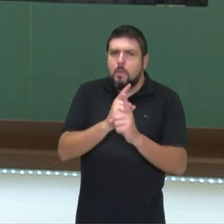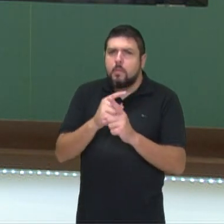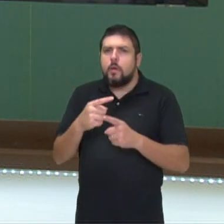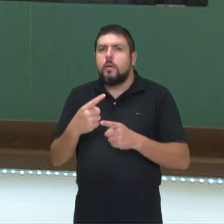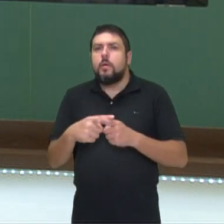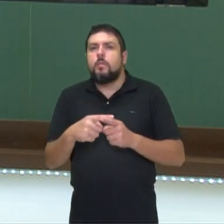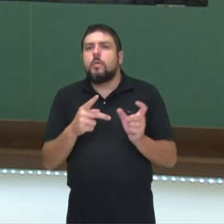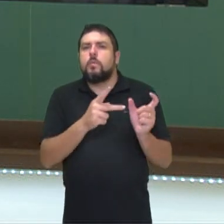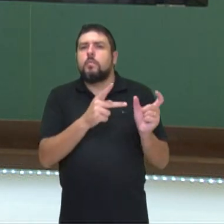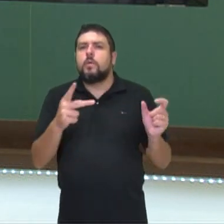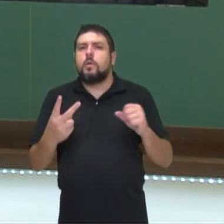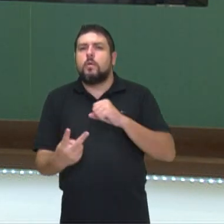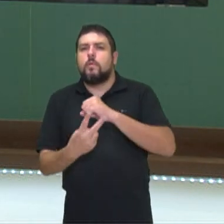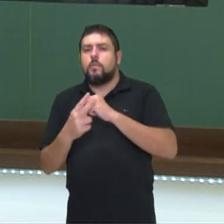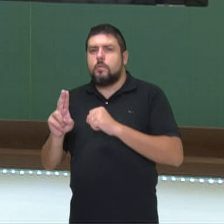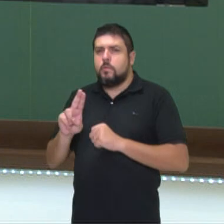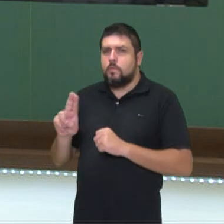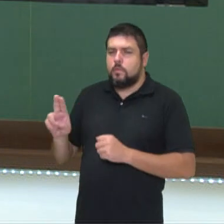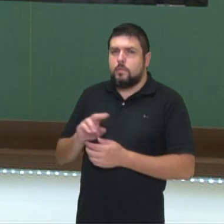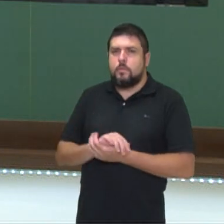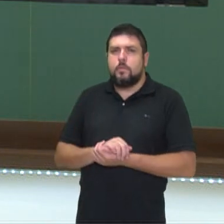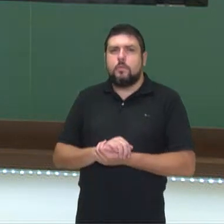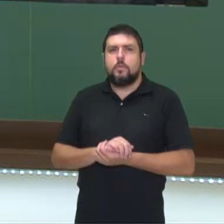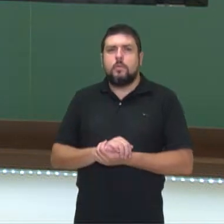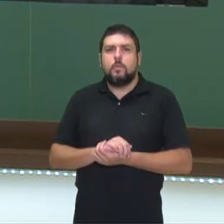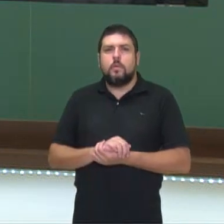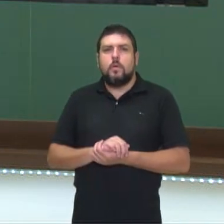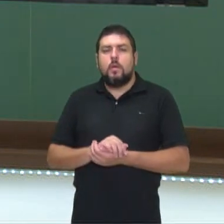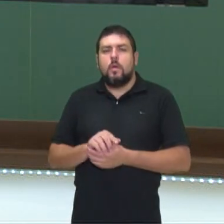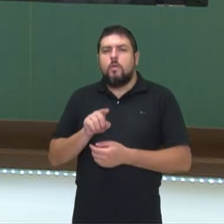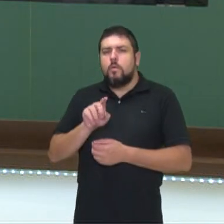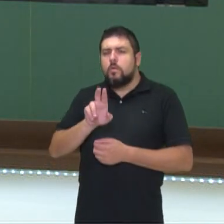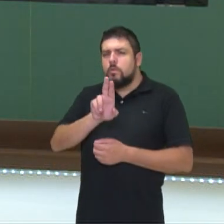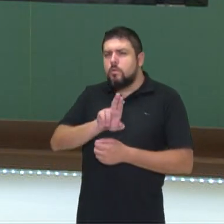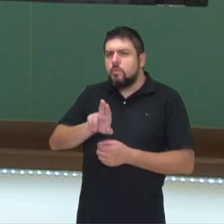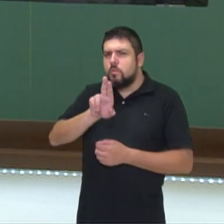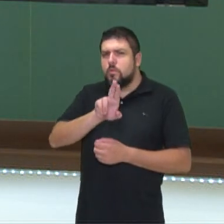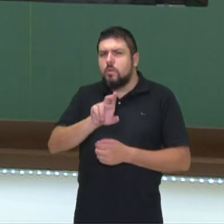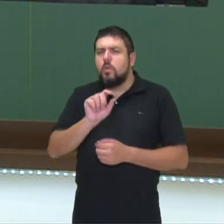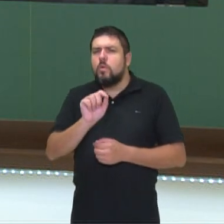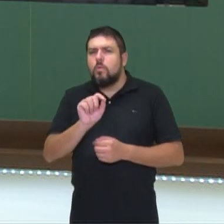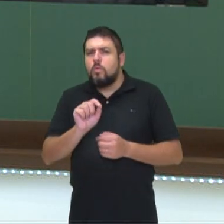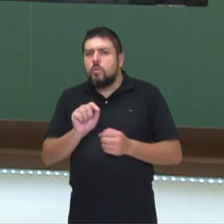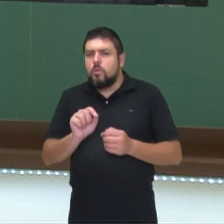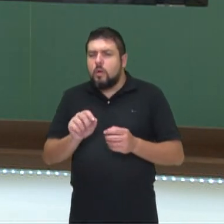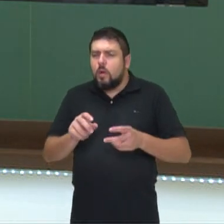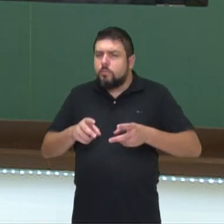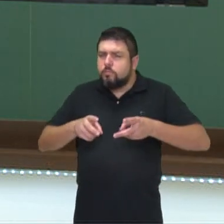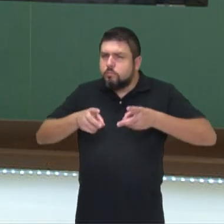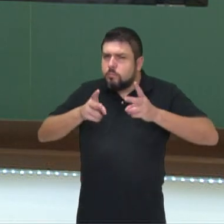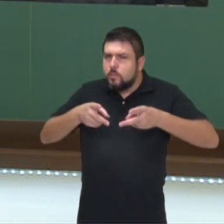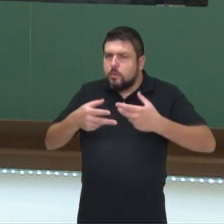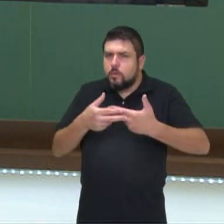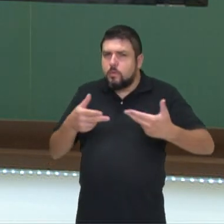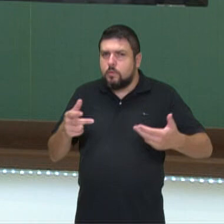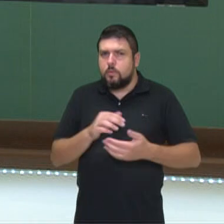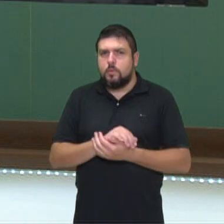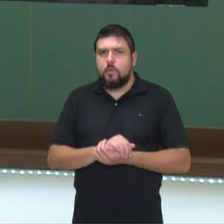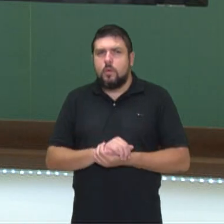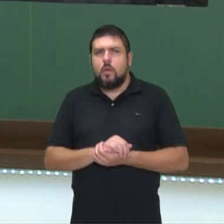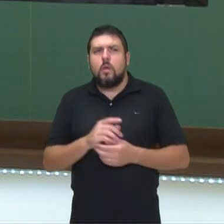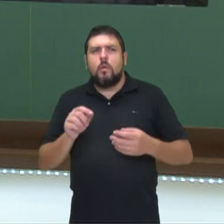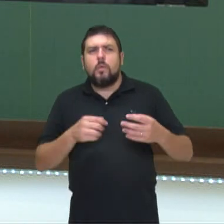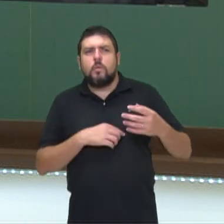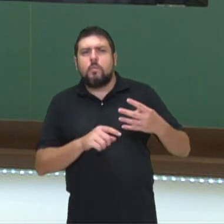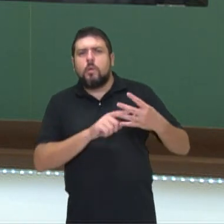verbo nominal. Esse passo a passo você deve utilizar aqui para identificar a mesma ocorrência em uma dessas orações